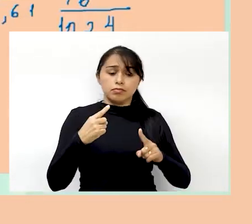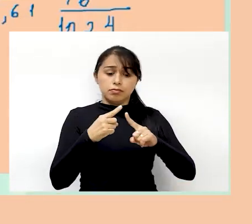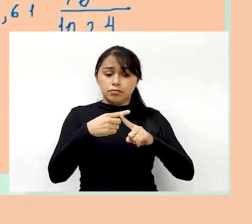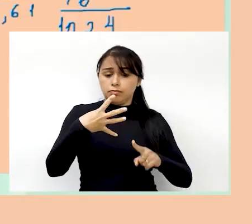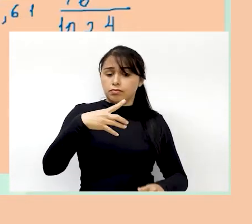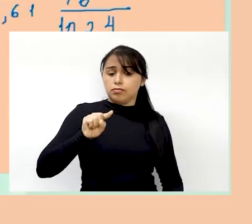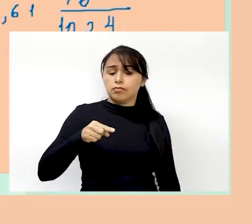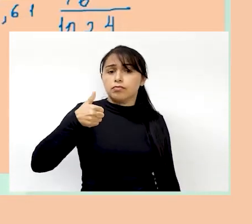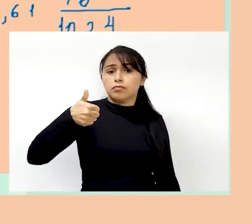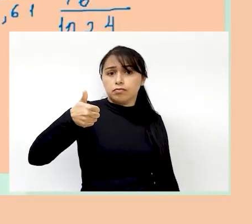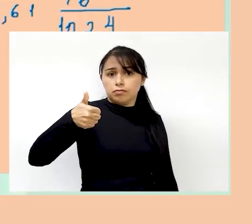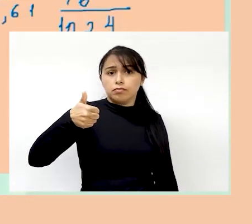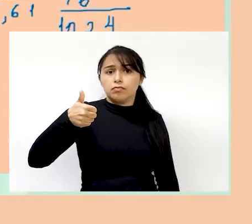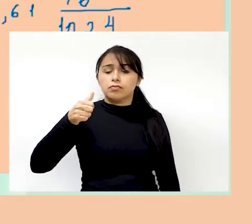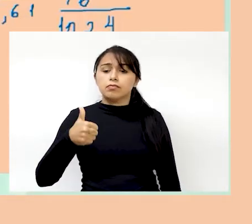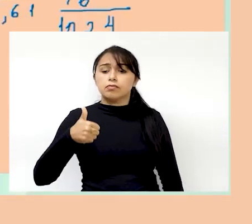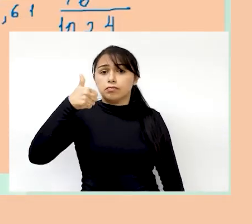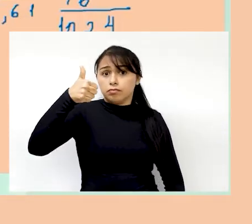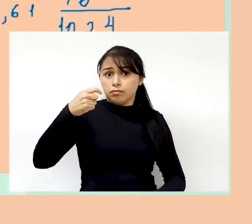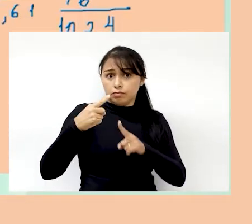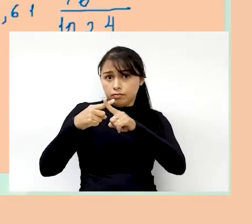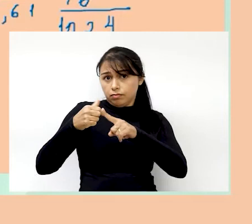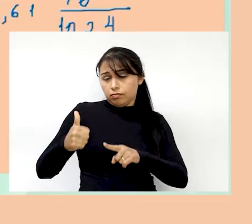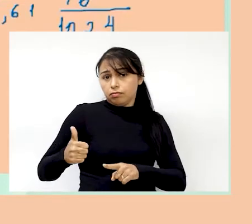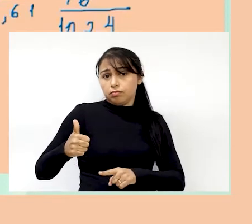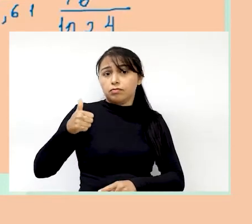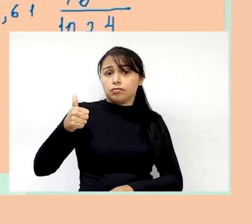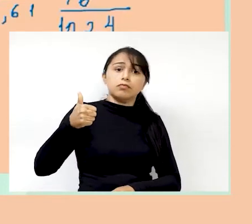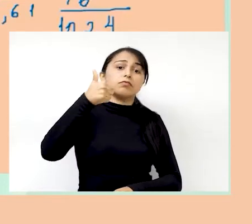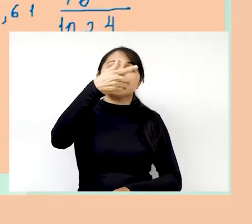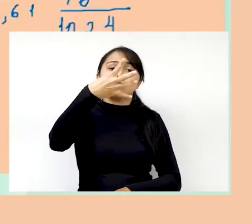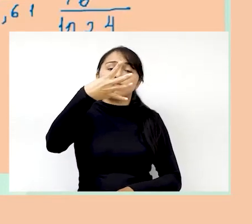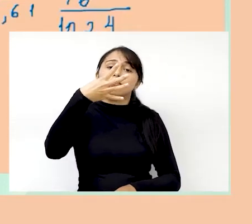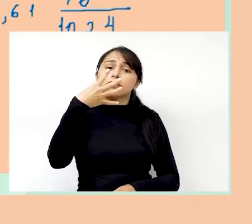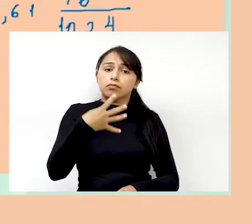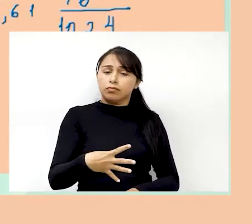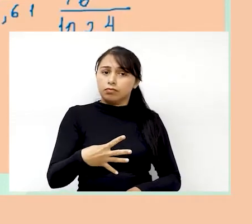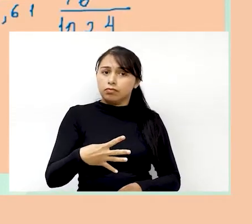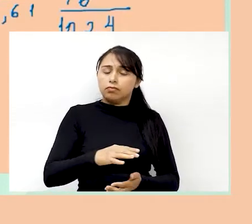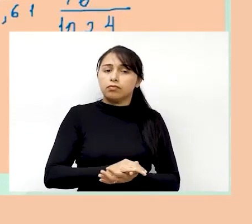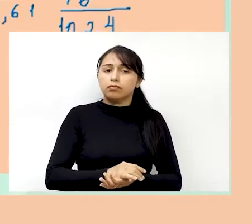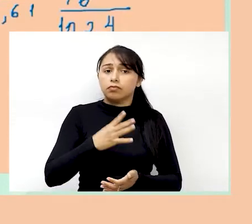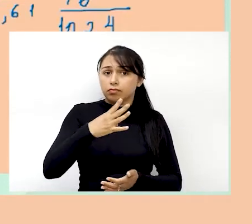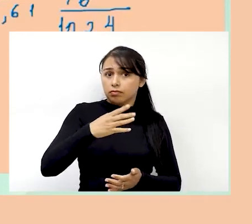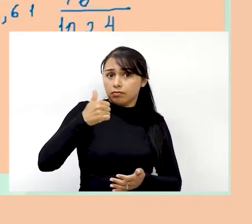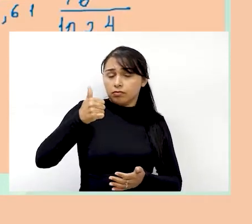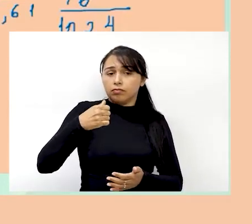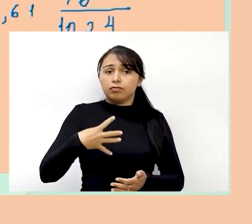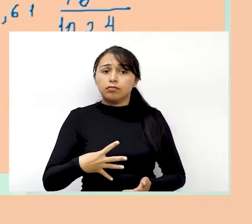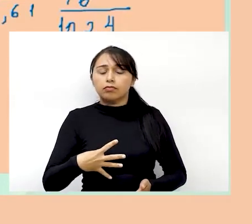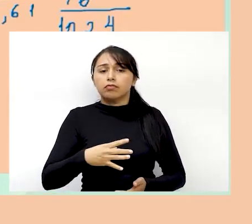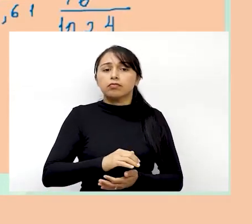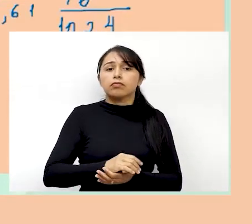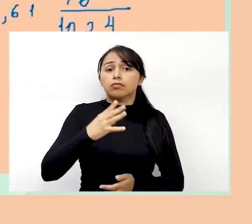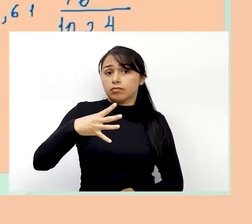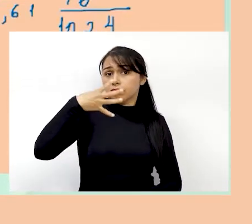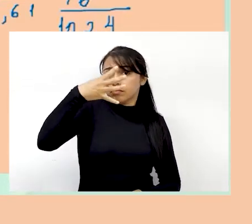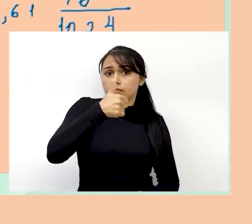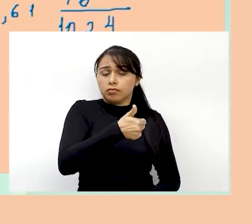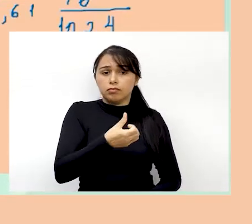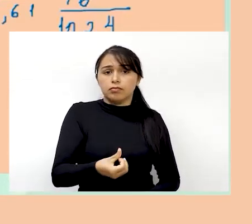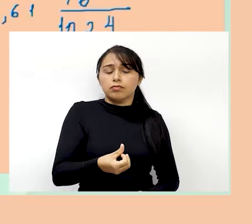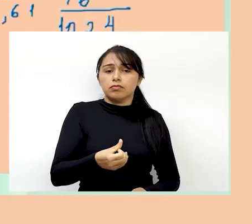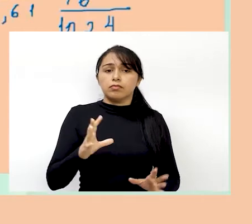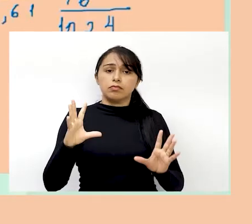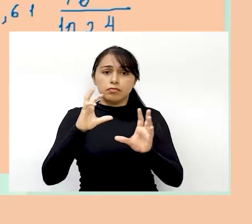vezes 4,1. 1 vezes 1 é 1, 1 vezes 4 é 4, 4 vezes 1 é 4 e 4 vezes 4